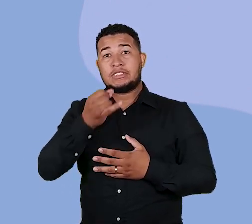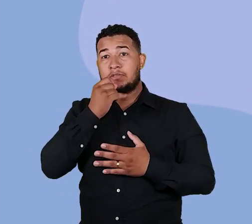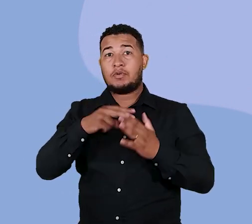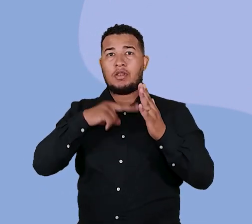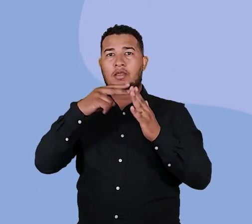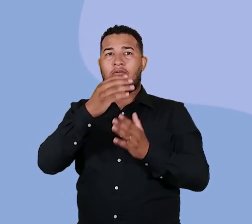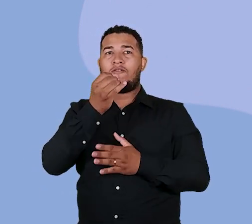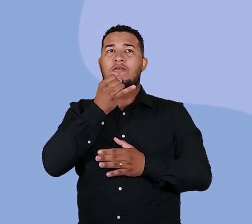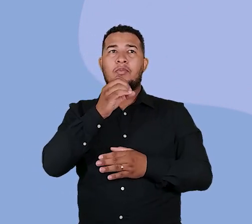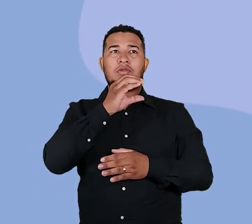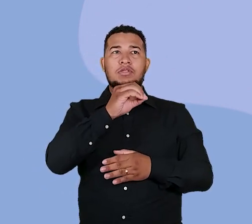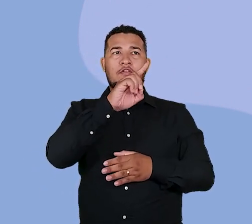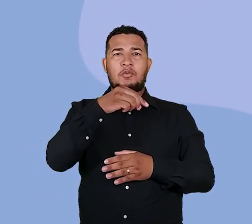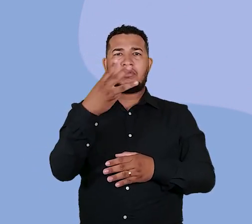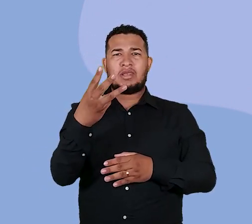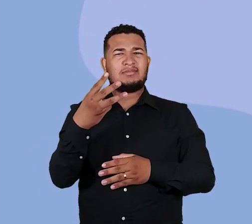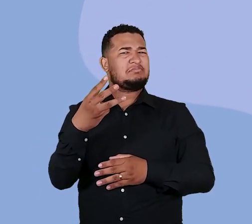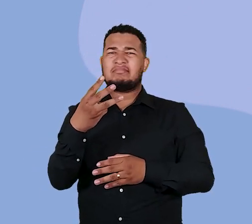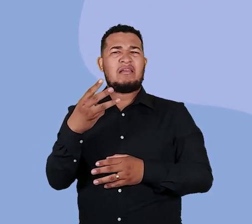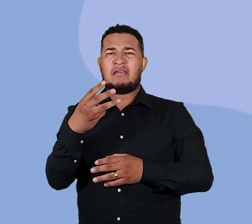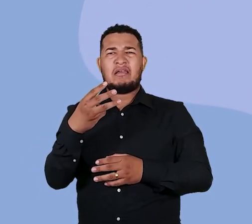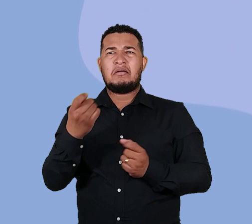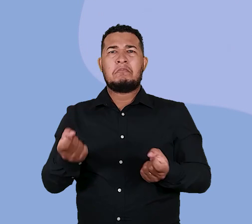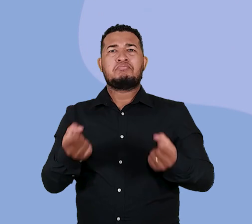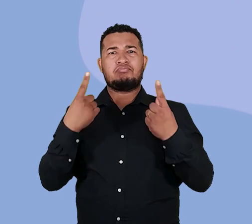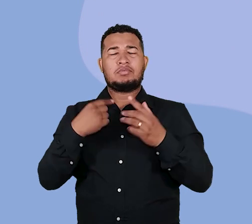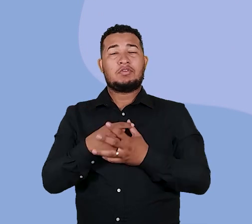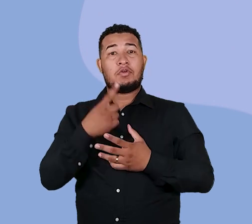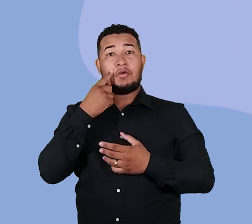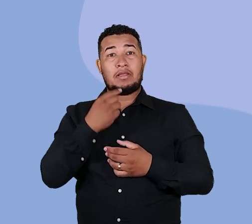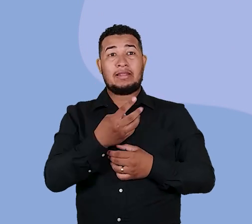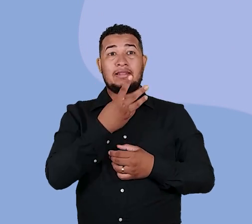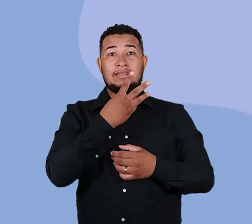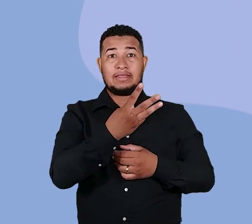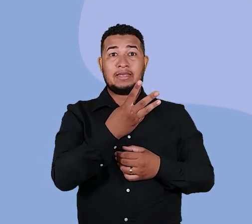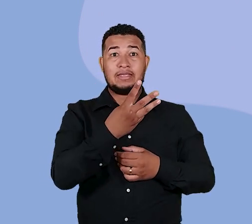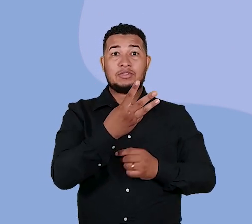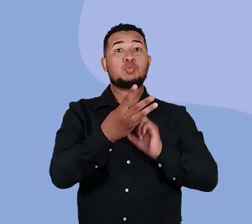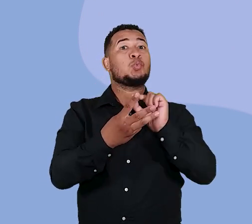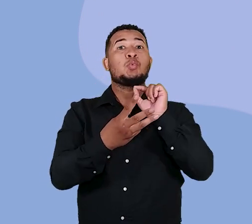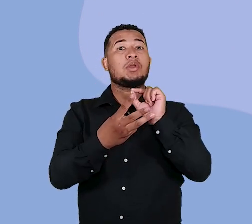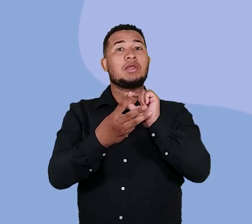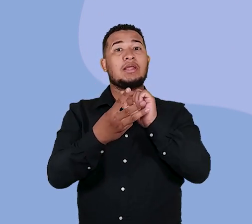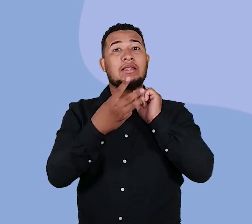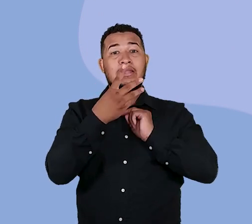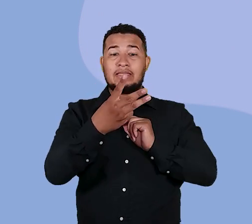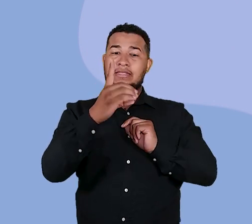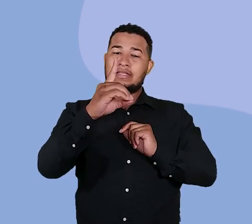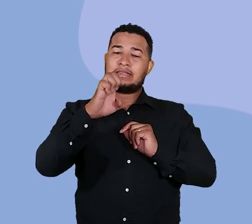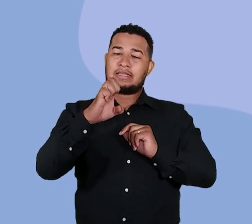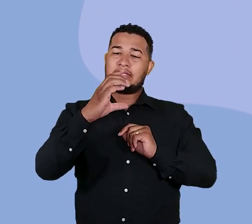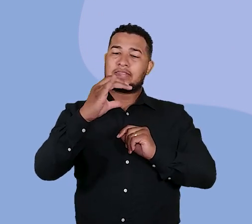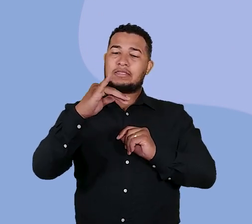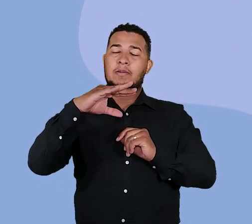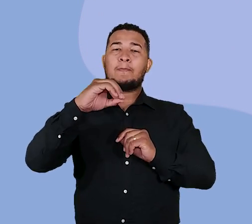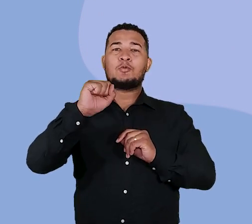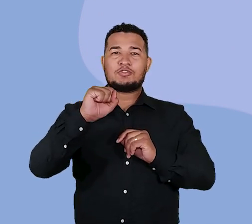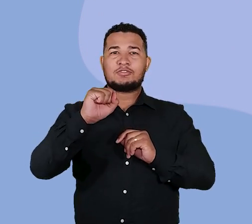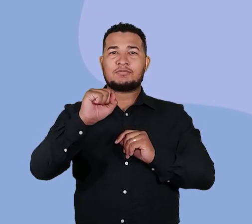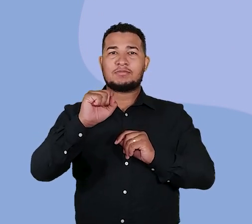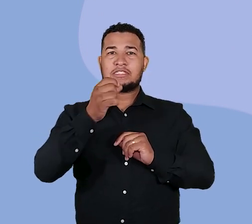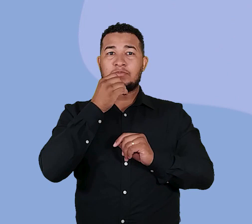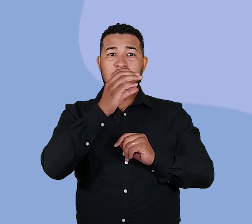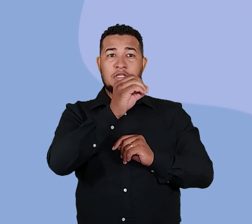Você vai ler aí 0,3, coisa horrível. Você vai ler como? 3 o quê? Décimos. E